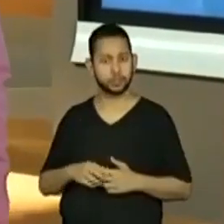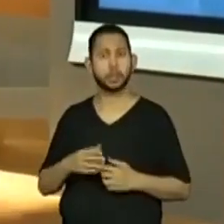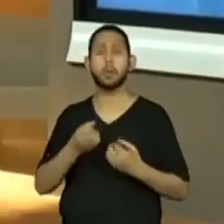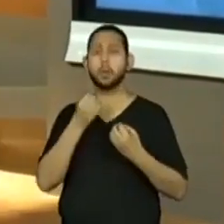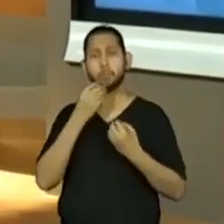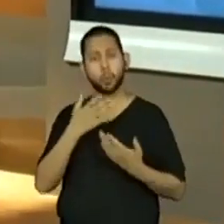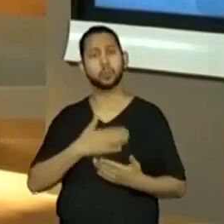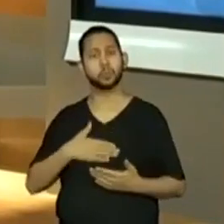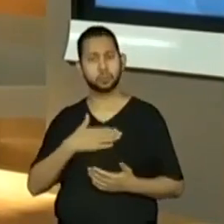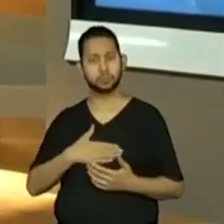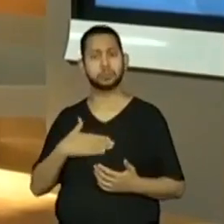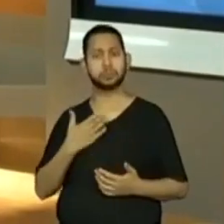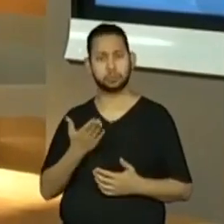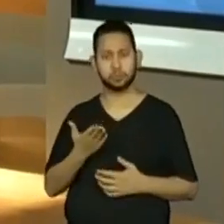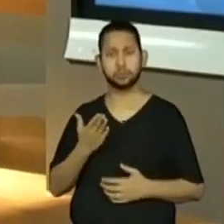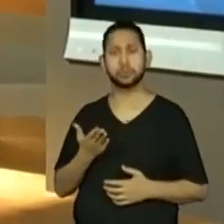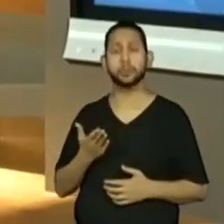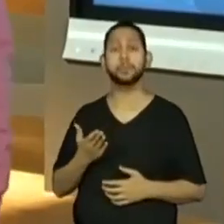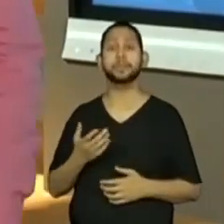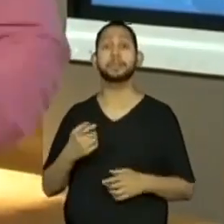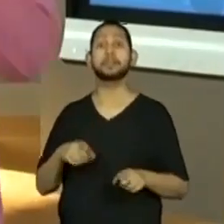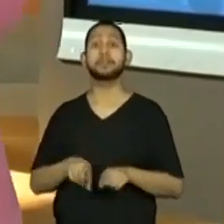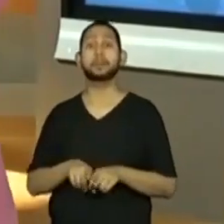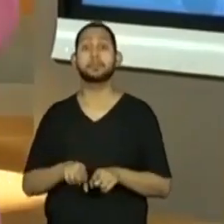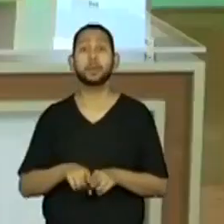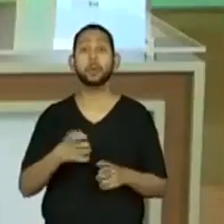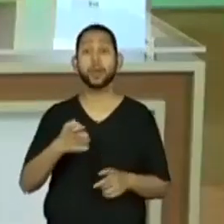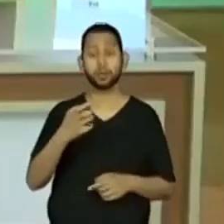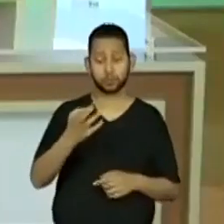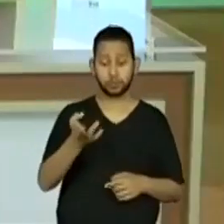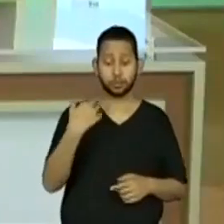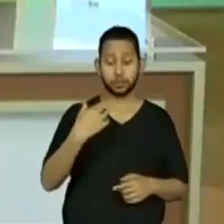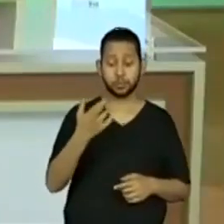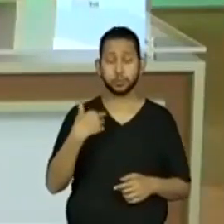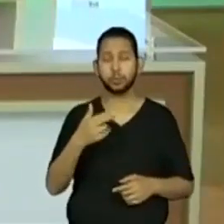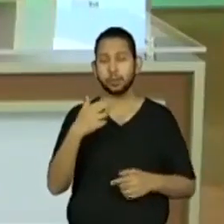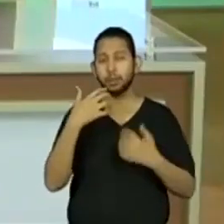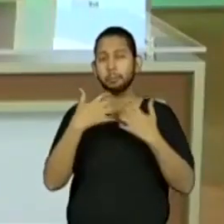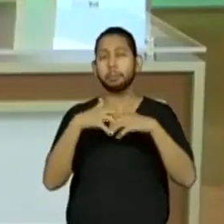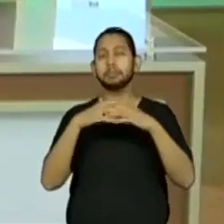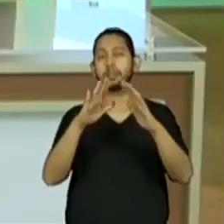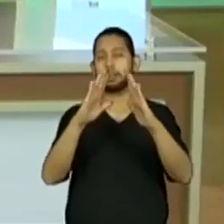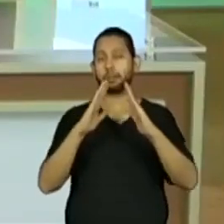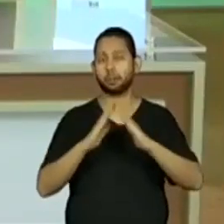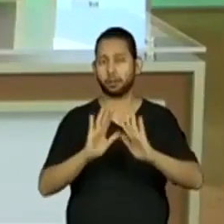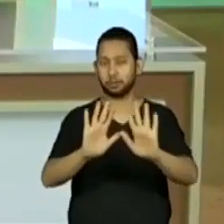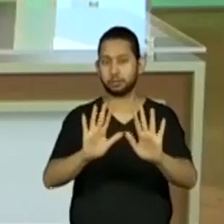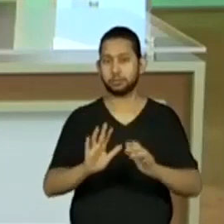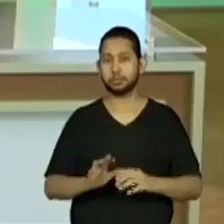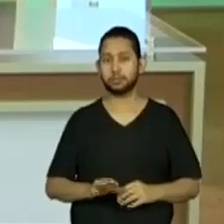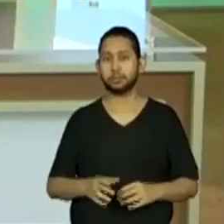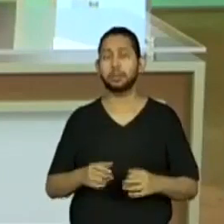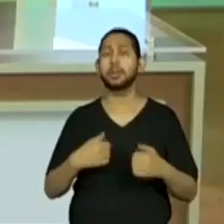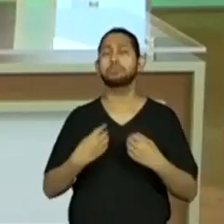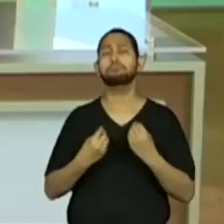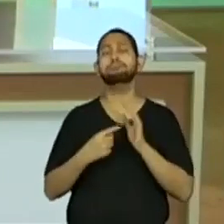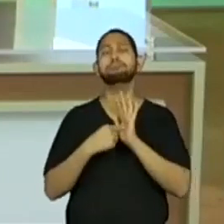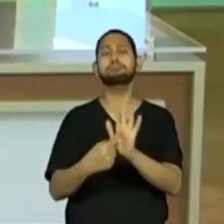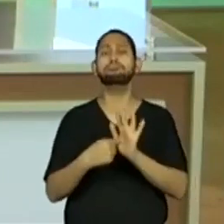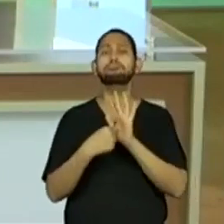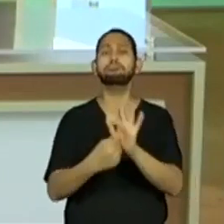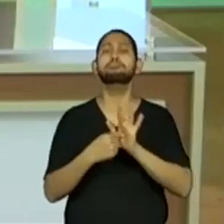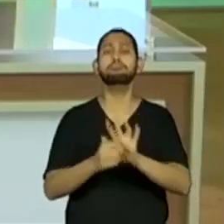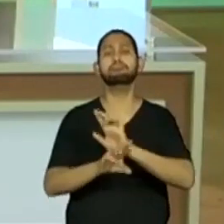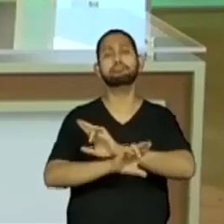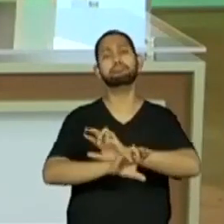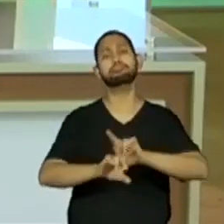bom que você está gostando, tá? E aí, eu quero que vocês vão pensando aí em casa sobre todas essas questões que eu